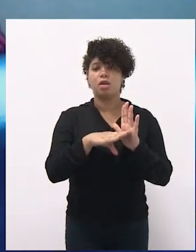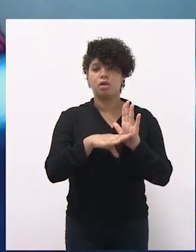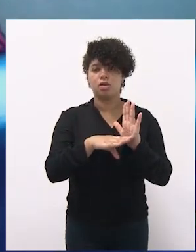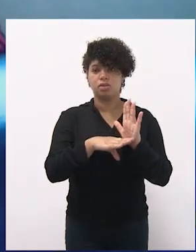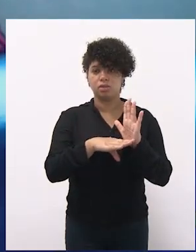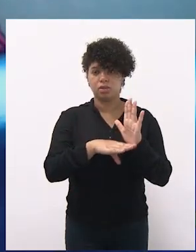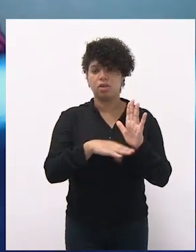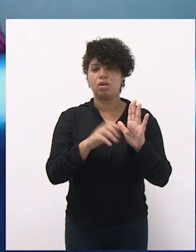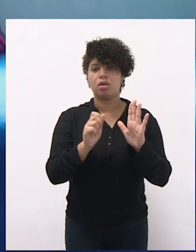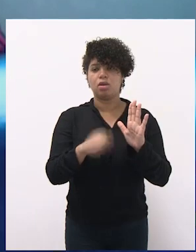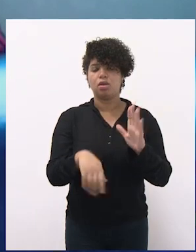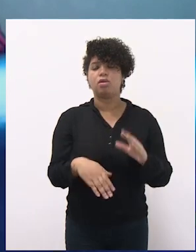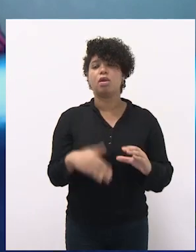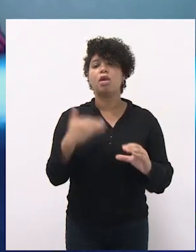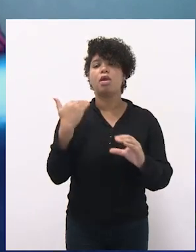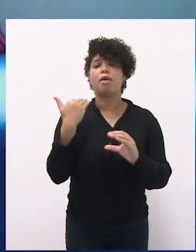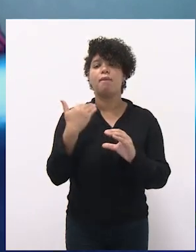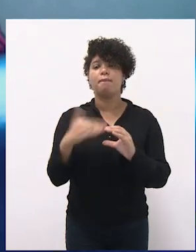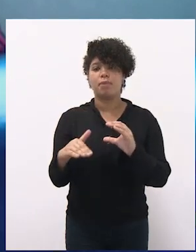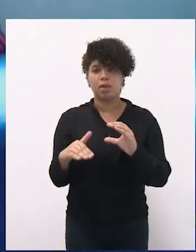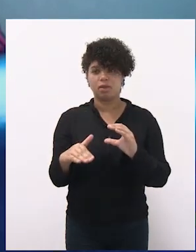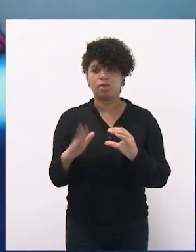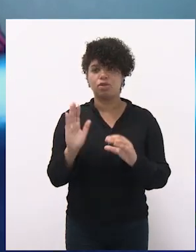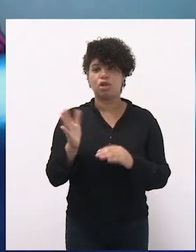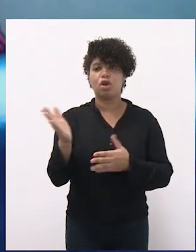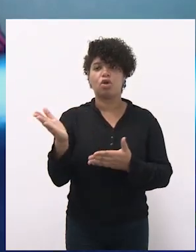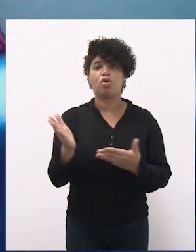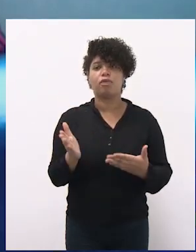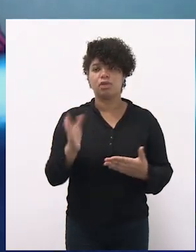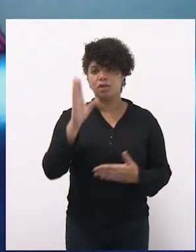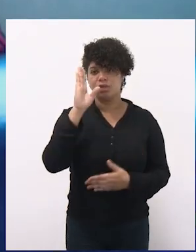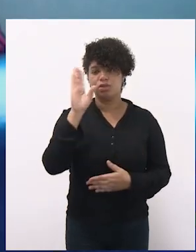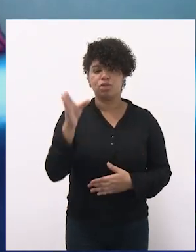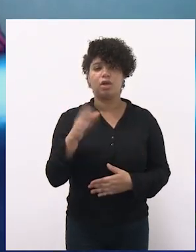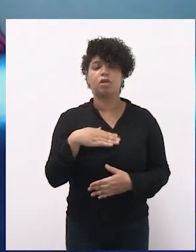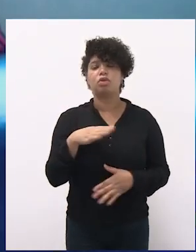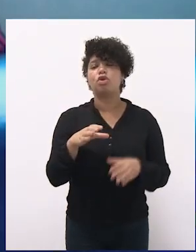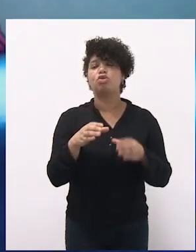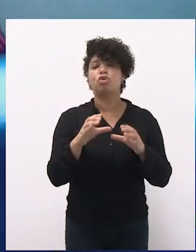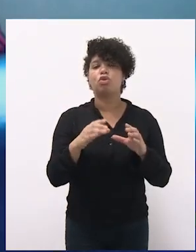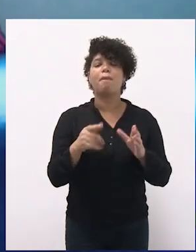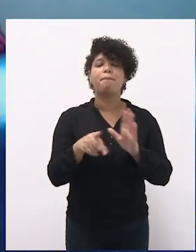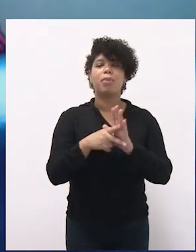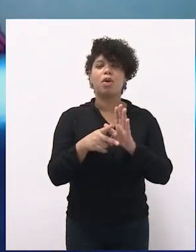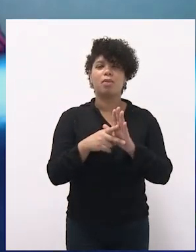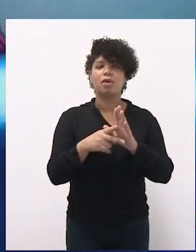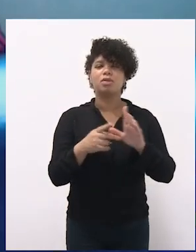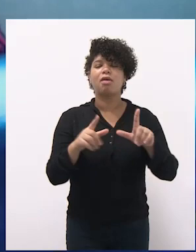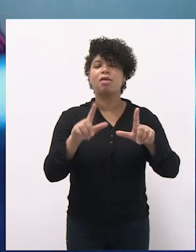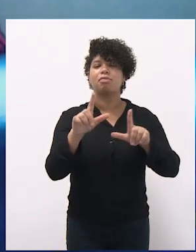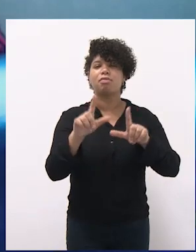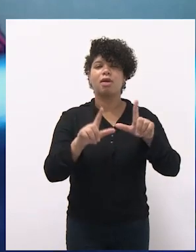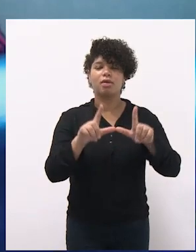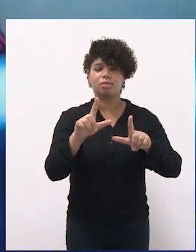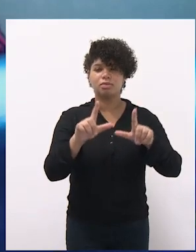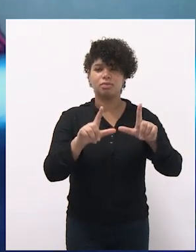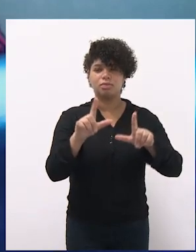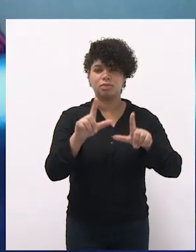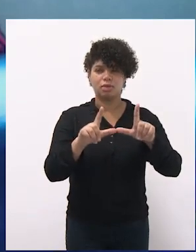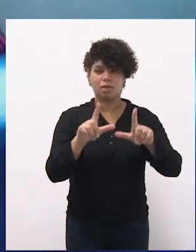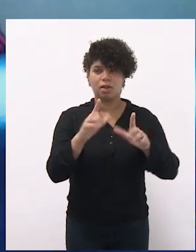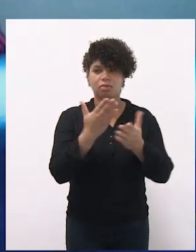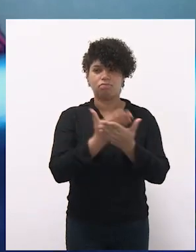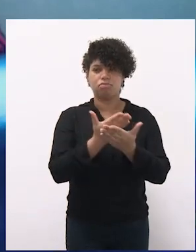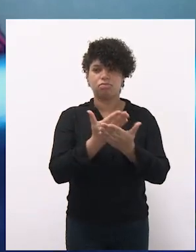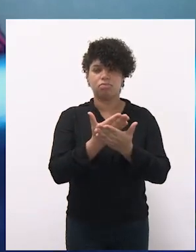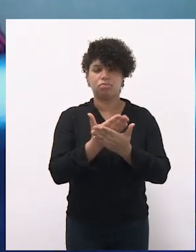ele pode mandar um e-mail já convidando direto no Classroom, e talvez depois você possa até mostrar aí, né, na área aí dos